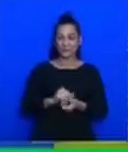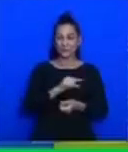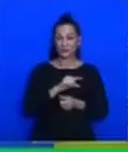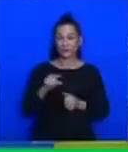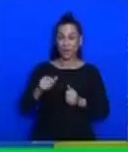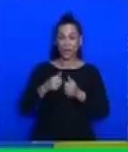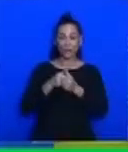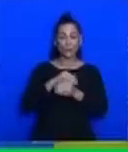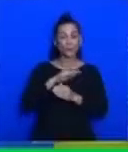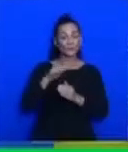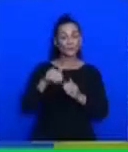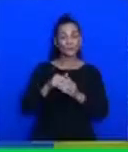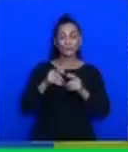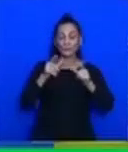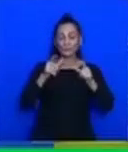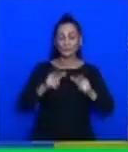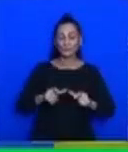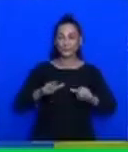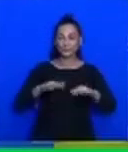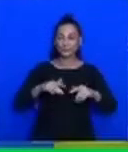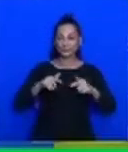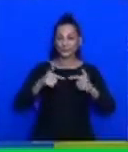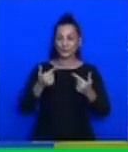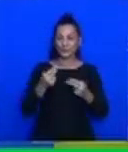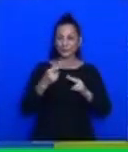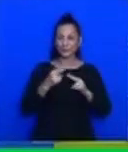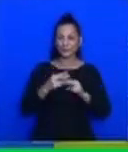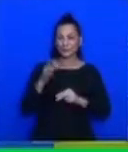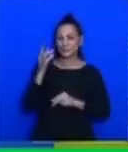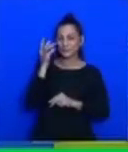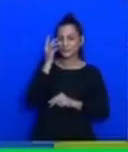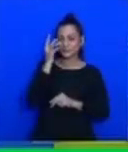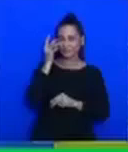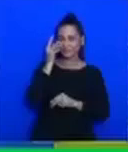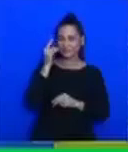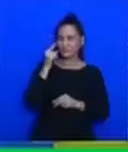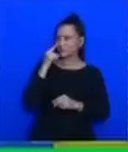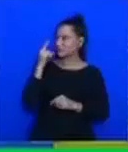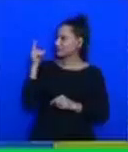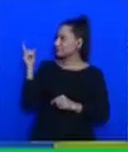Você acompanhando tudo isso aqui direto do espaço da Loterias Caixa. Ao vivo.